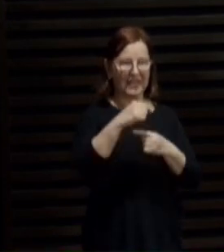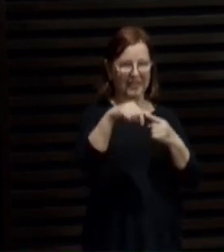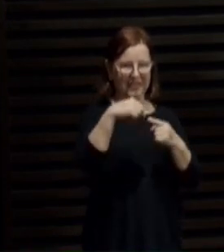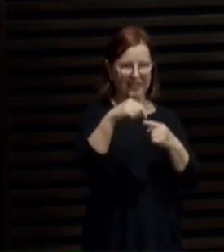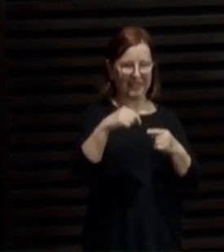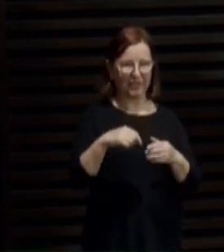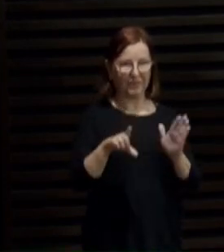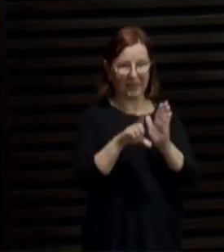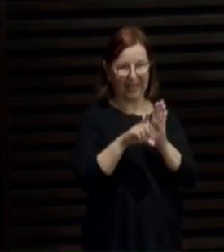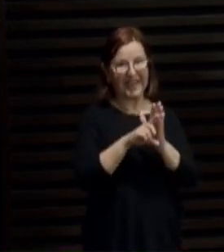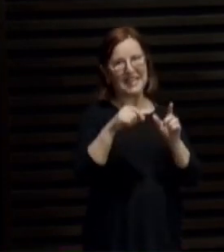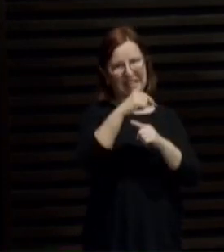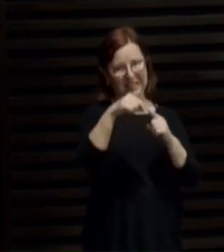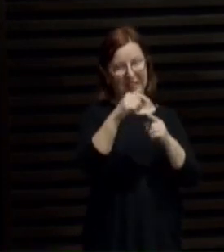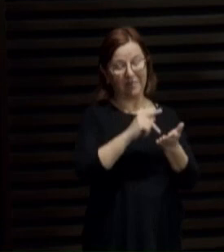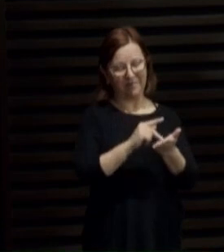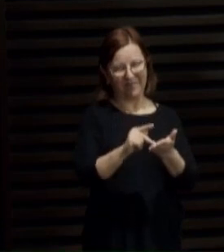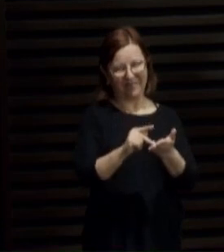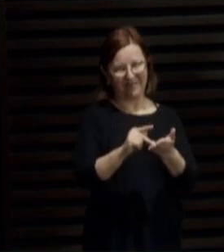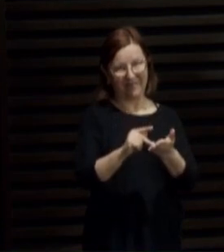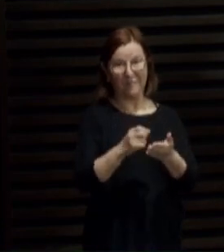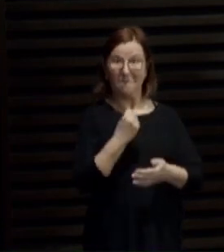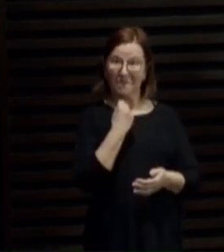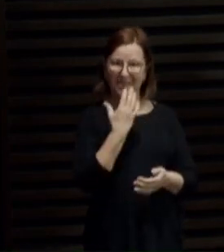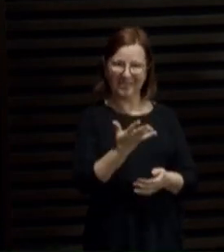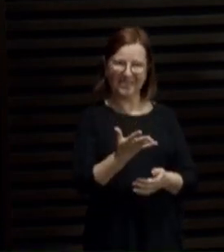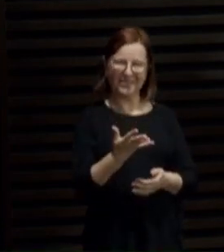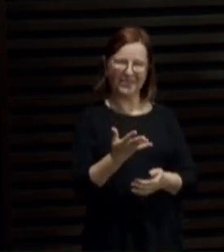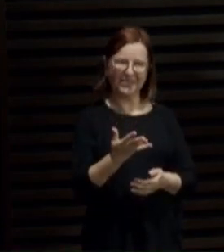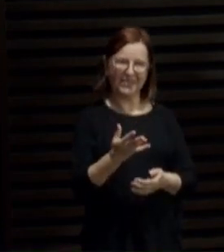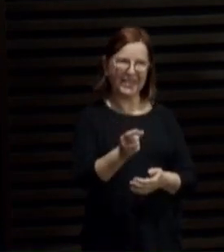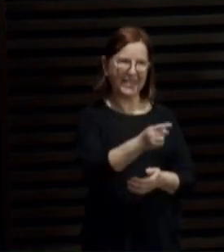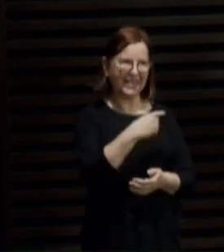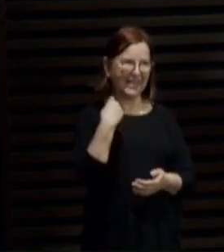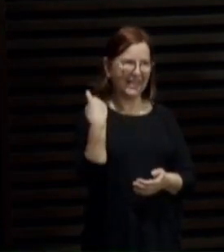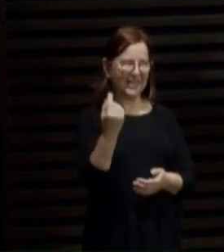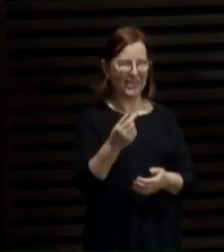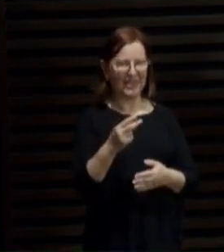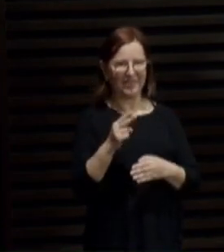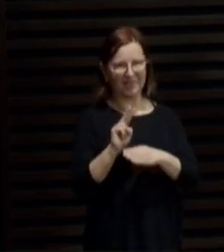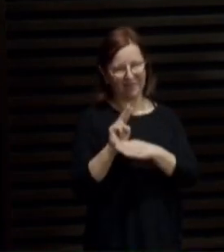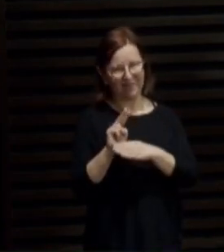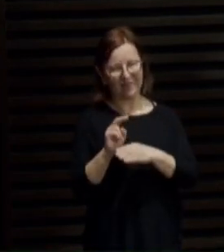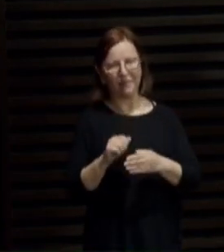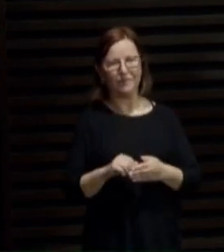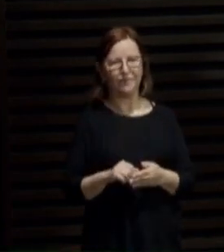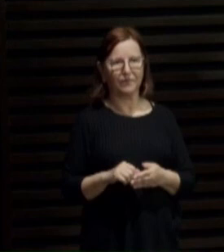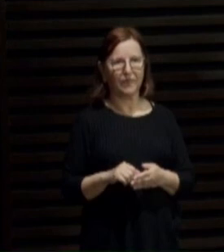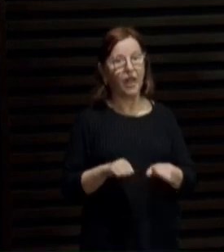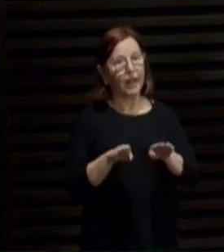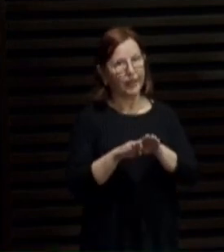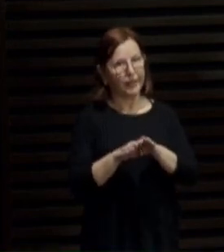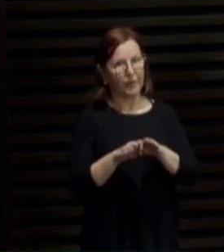A lei é santa, é pura, é boa. E nós vamos ser tratados. Também as heresias